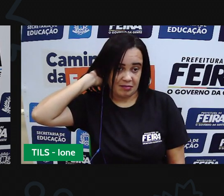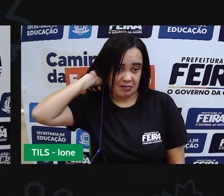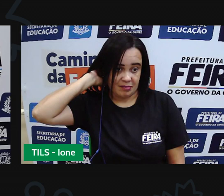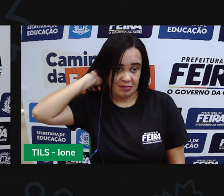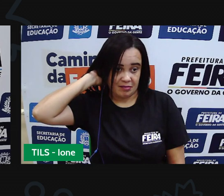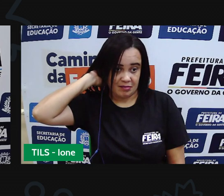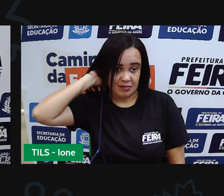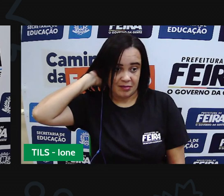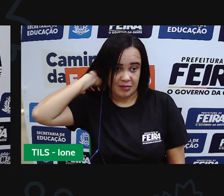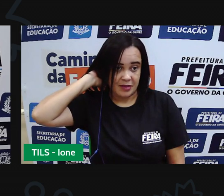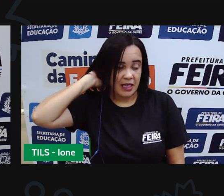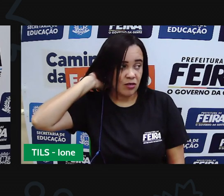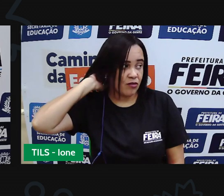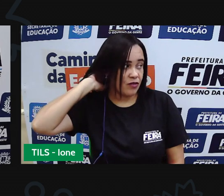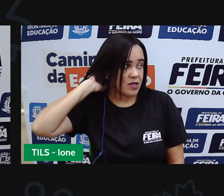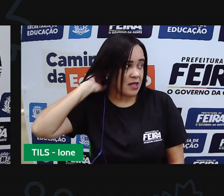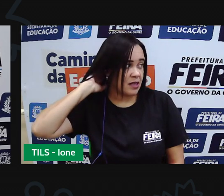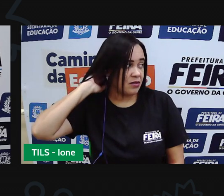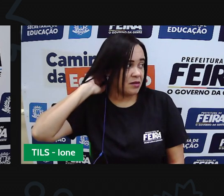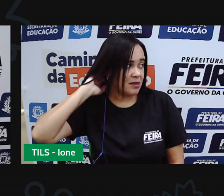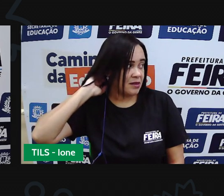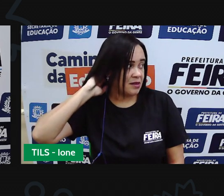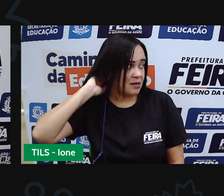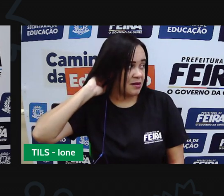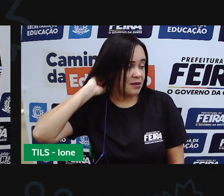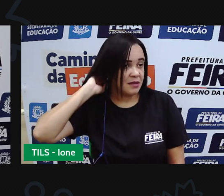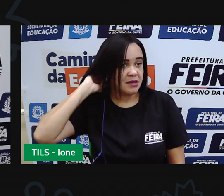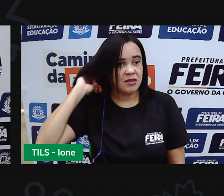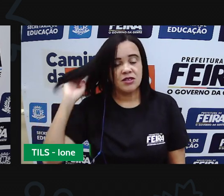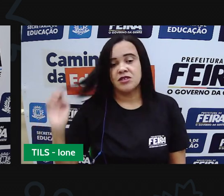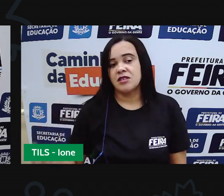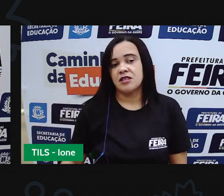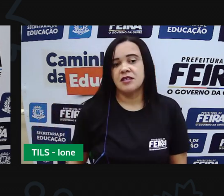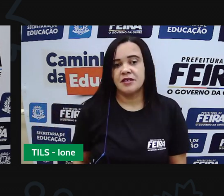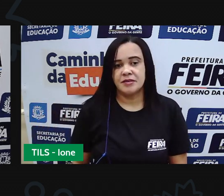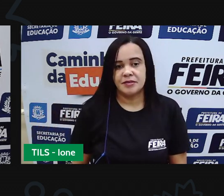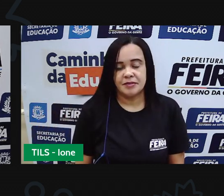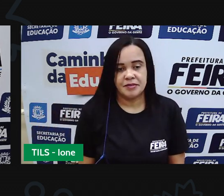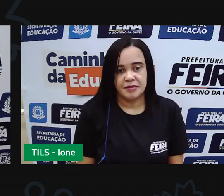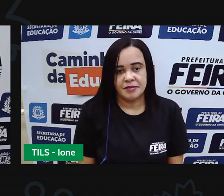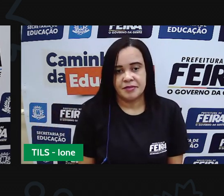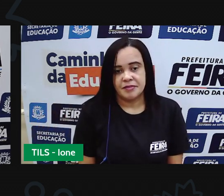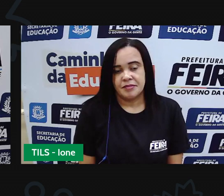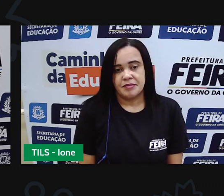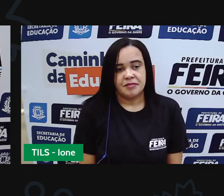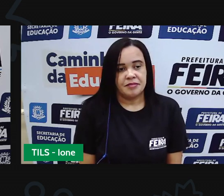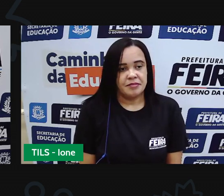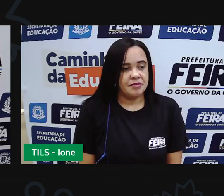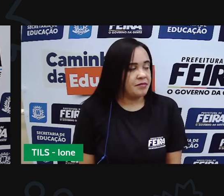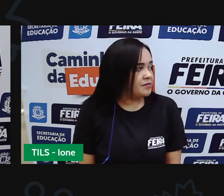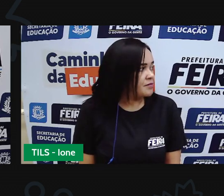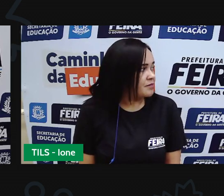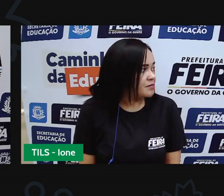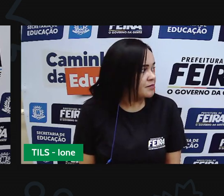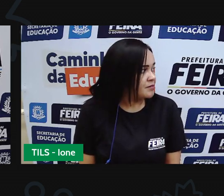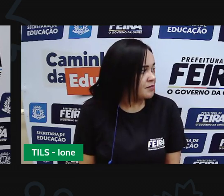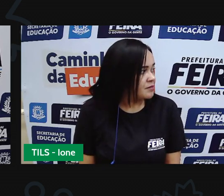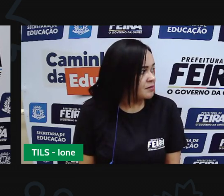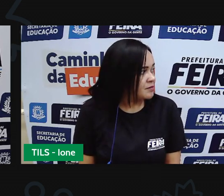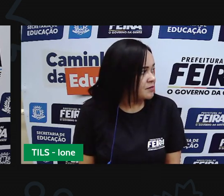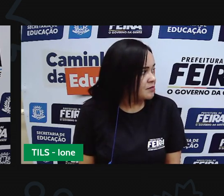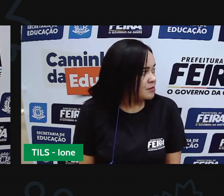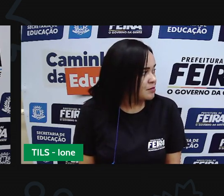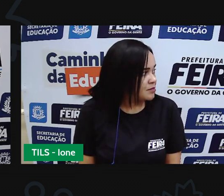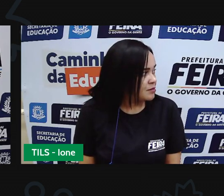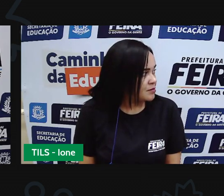Voltou. É igual que você tá? Não. Estou digitando aqui. Voltou. Então vamos lá. Essa